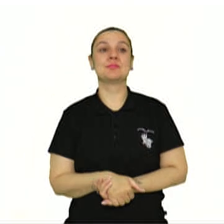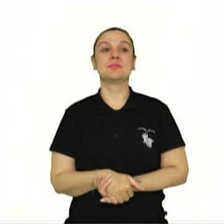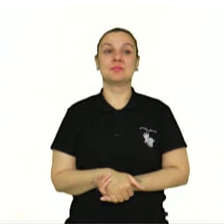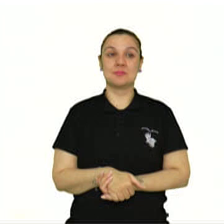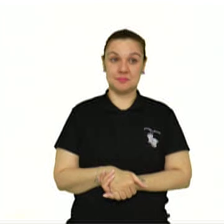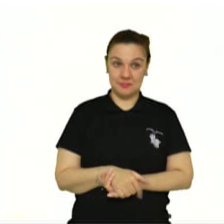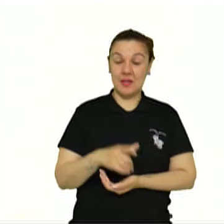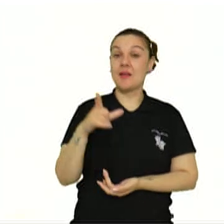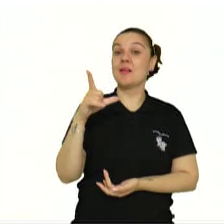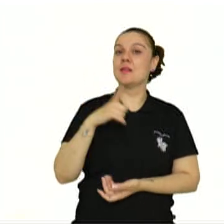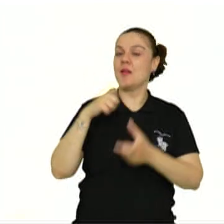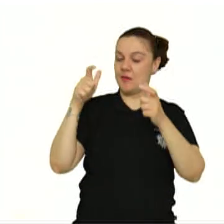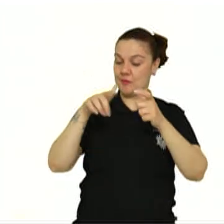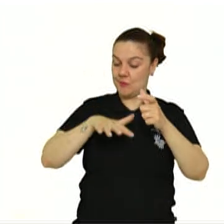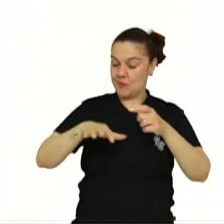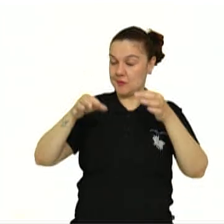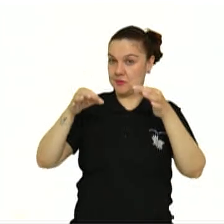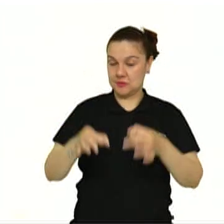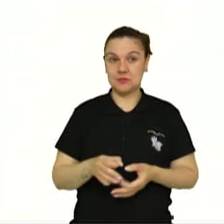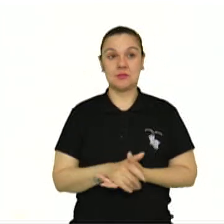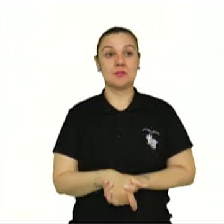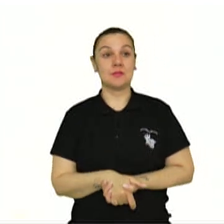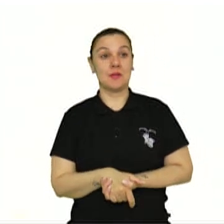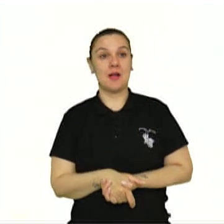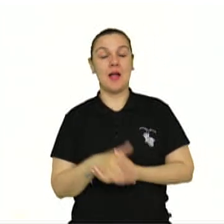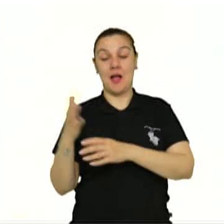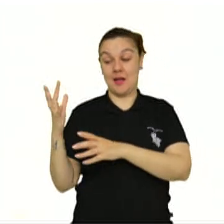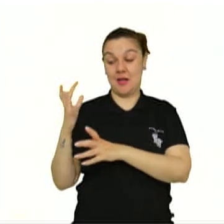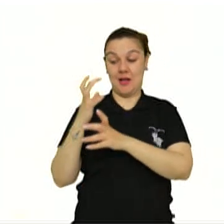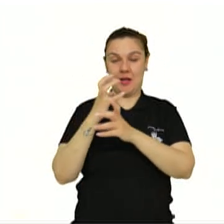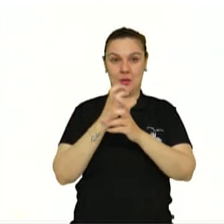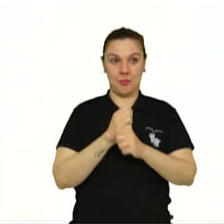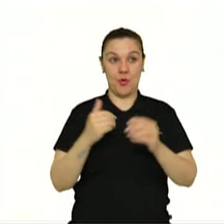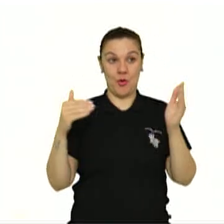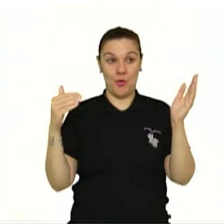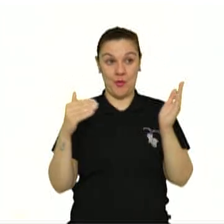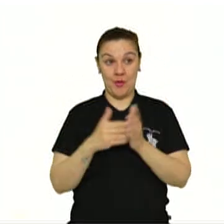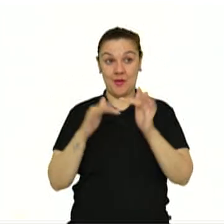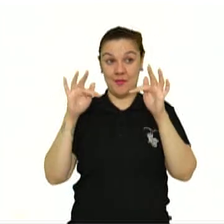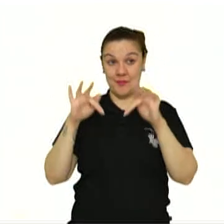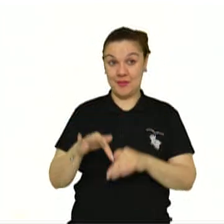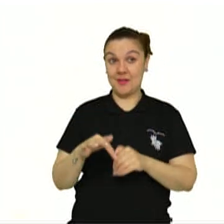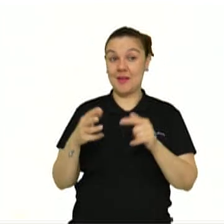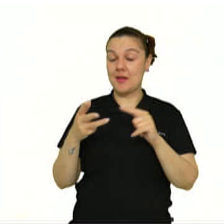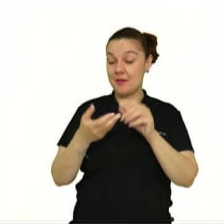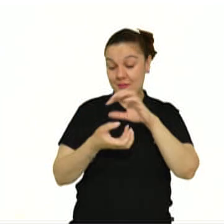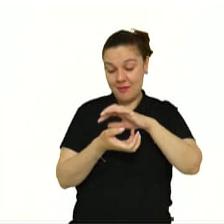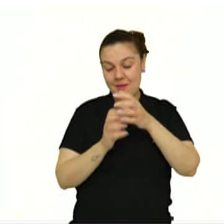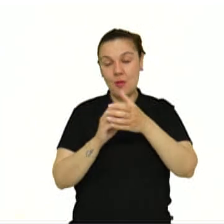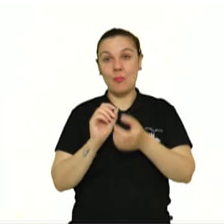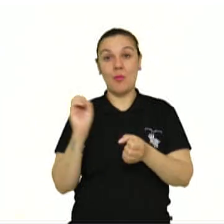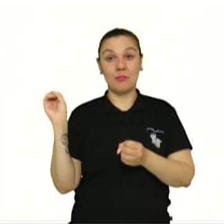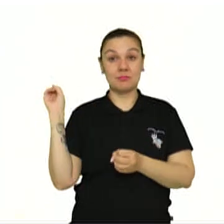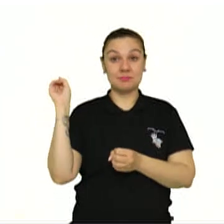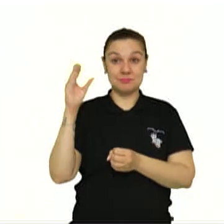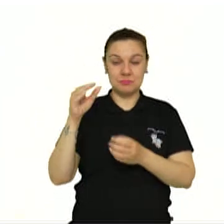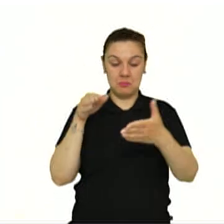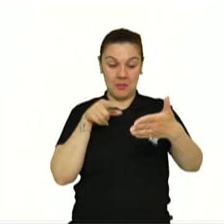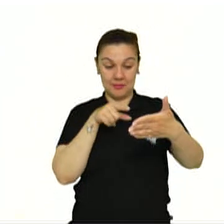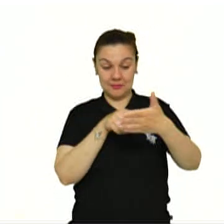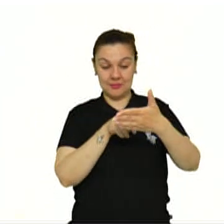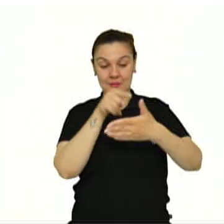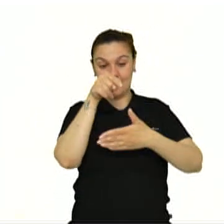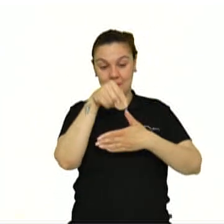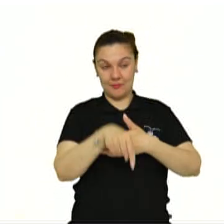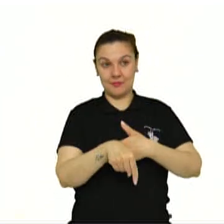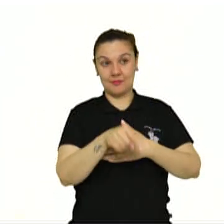né? Tem área específica, a cada ponto eu continuo sacando e a bola, se passar, tocar na rede e passar,